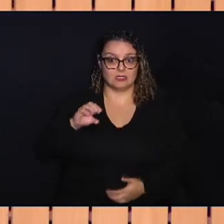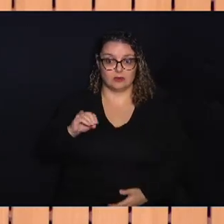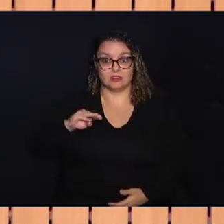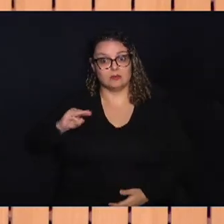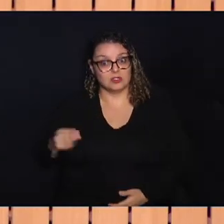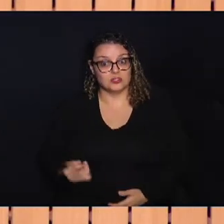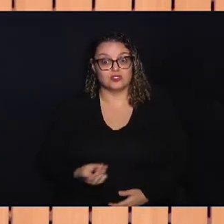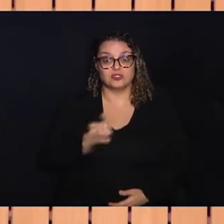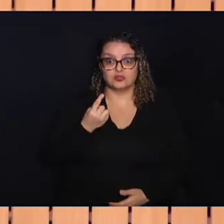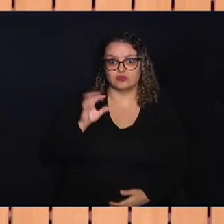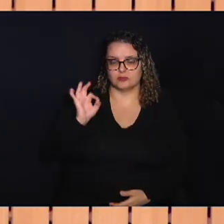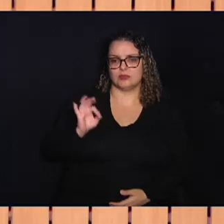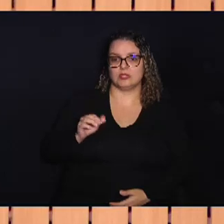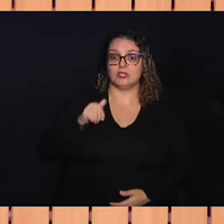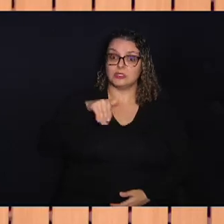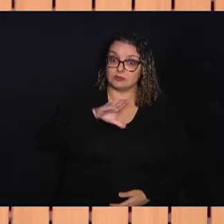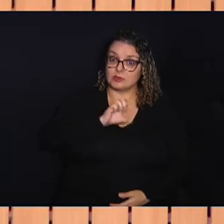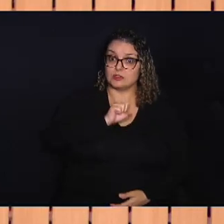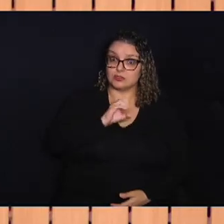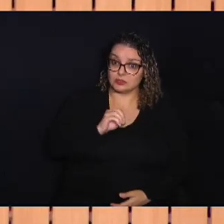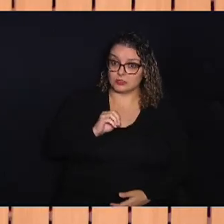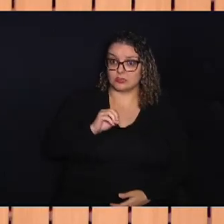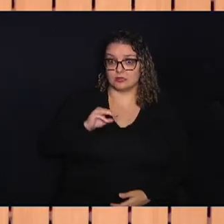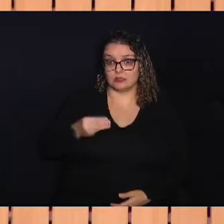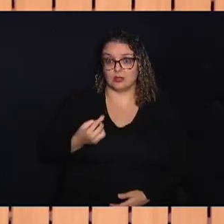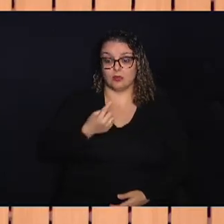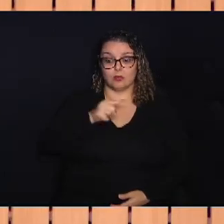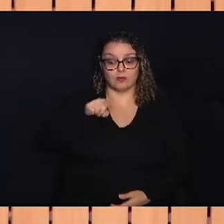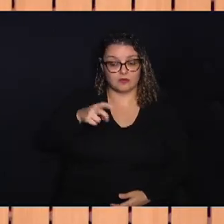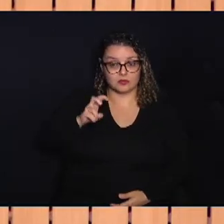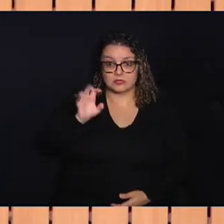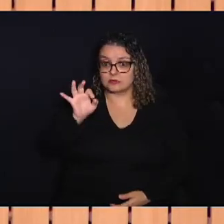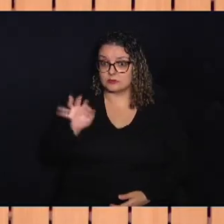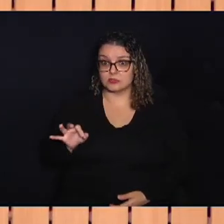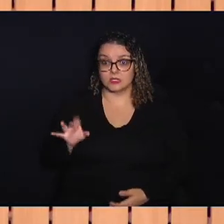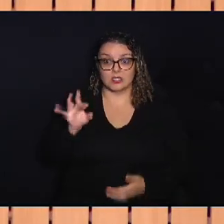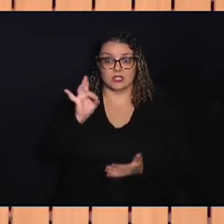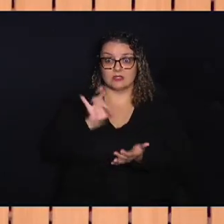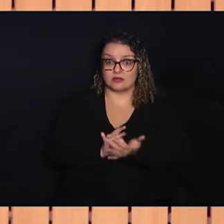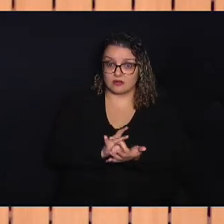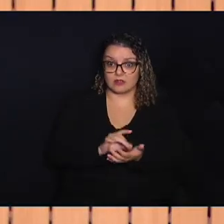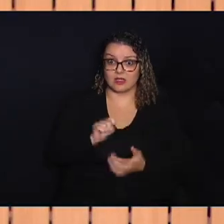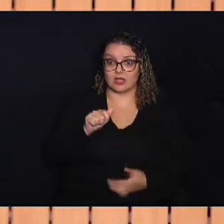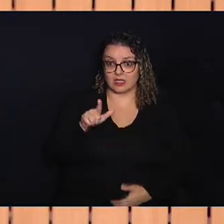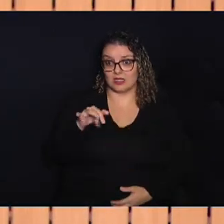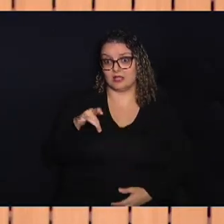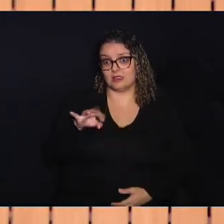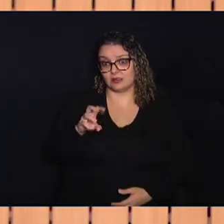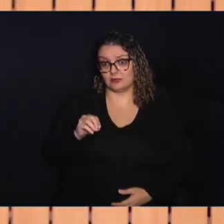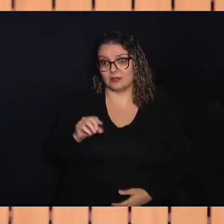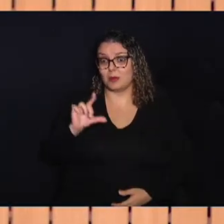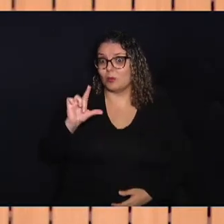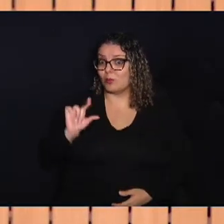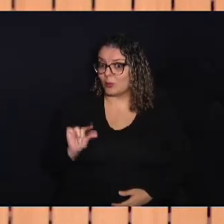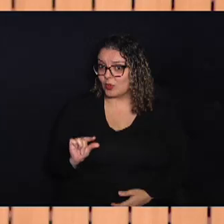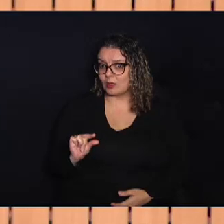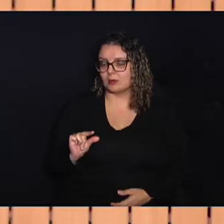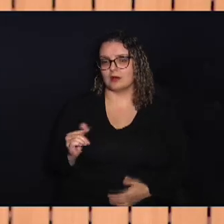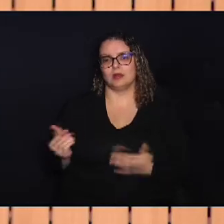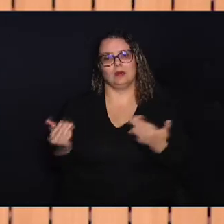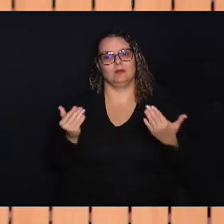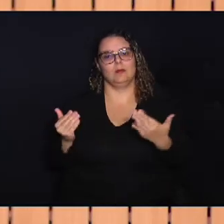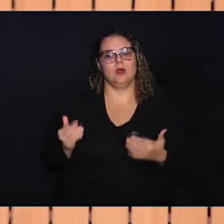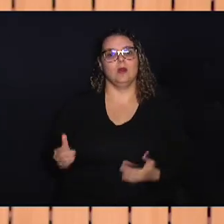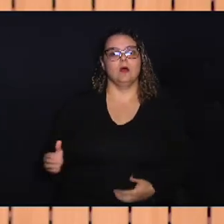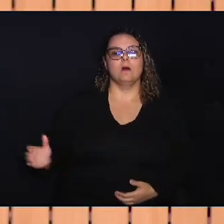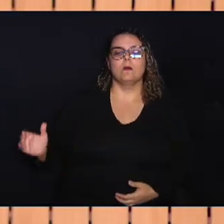1%. E de mais de 80 milhões, 1,5%. Na verdade, é uma alíquota baixa, perto do montante de